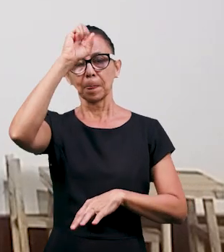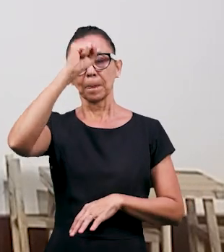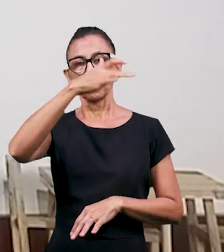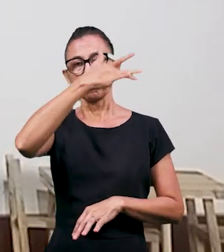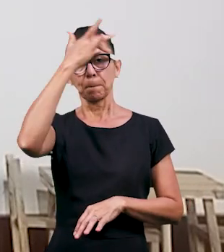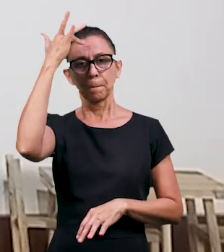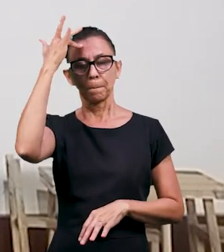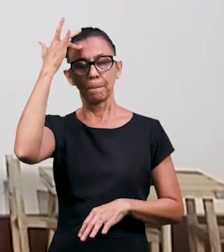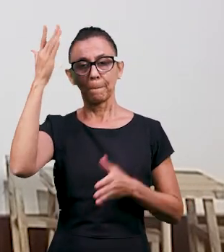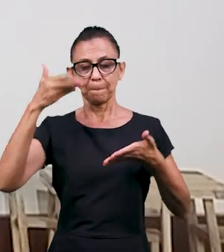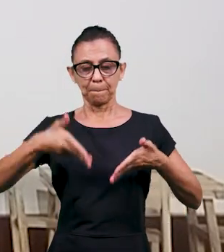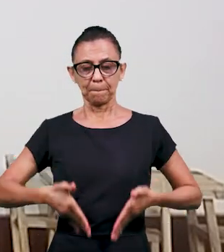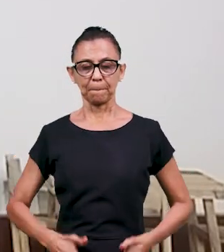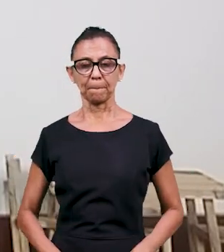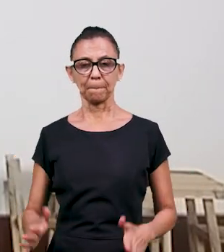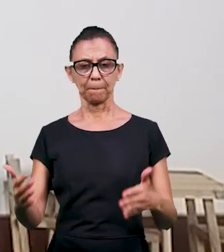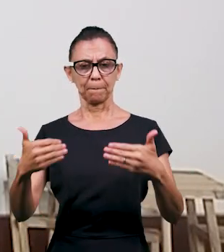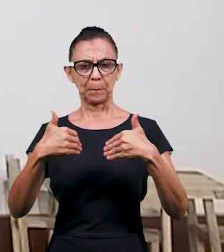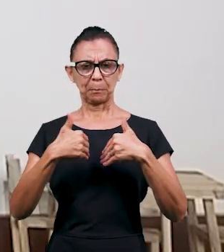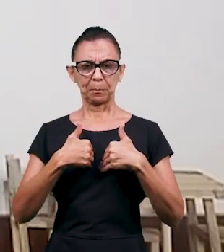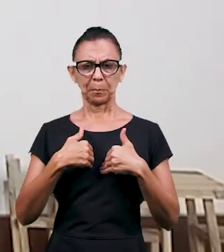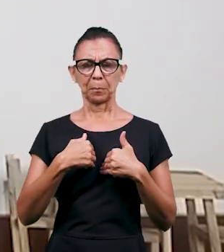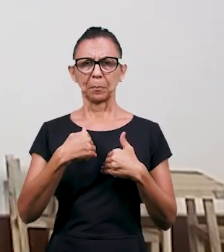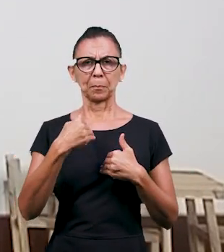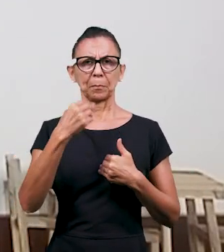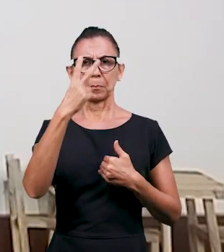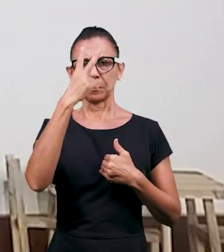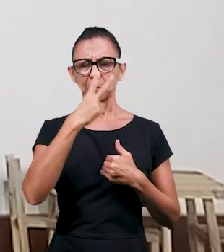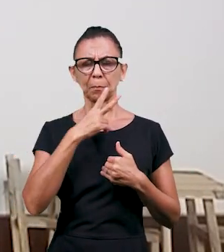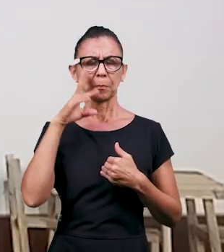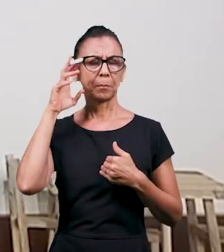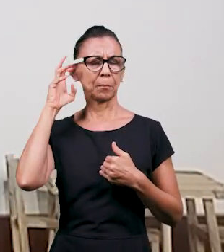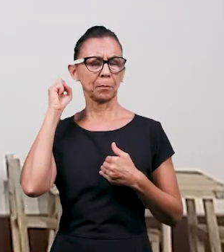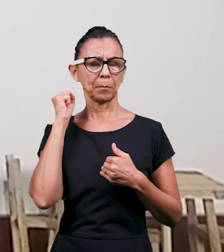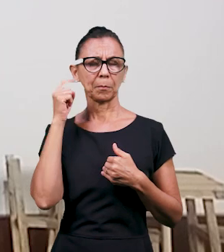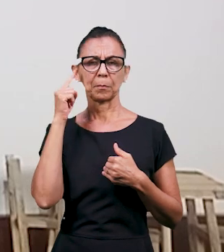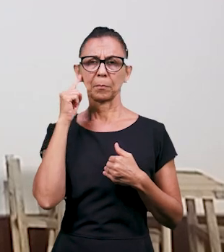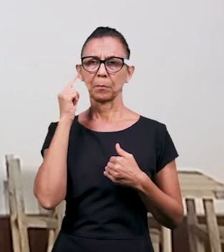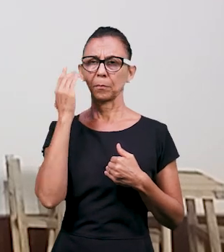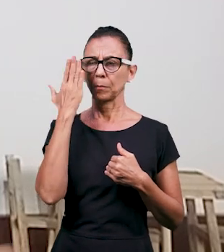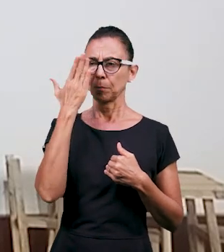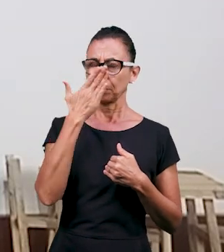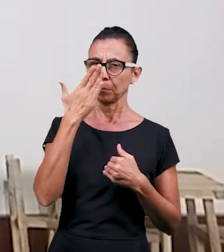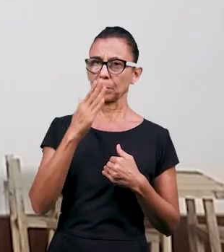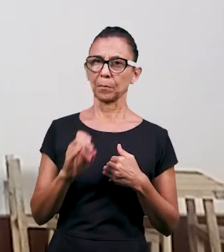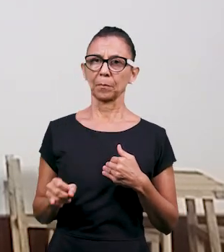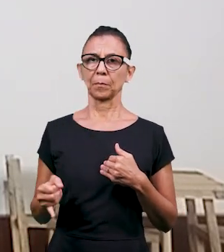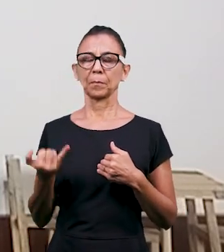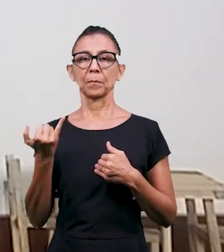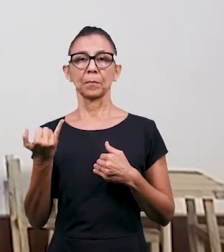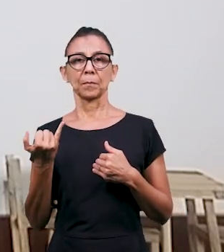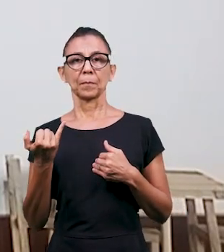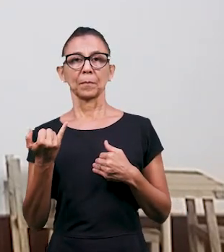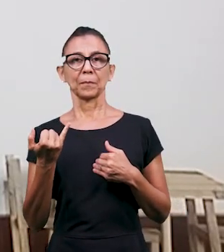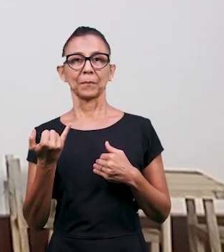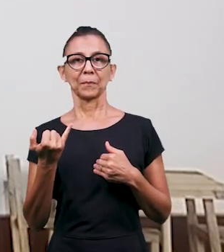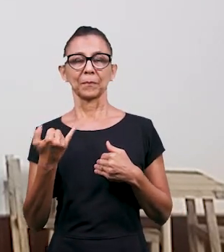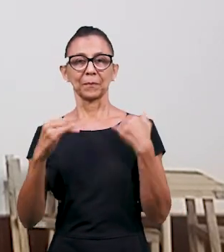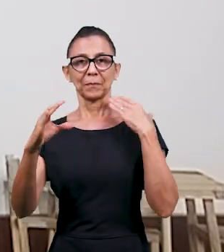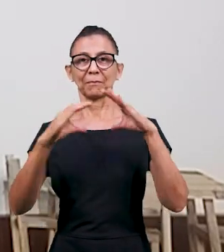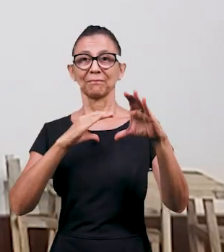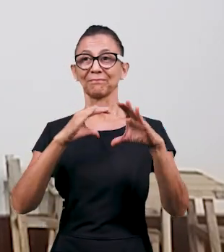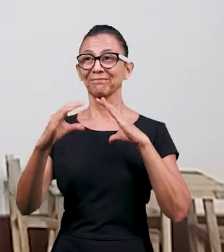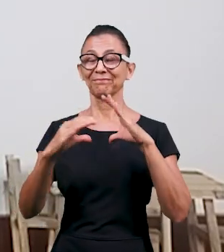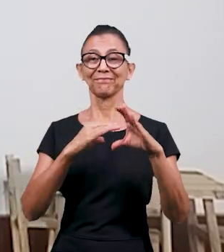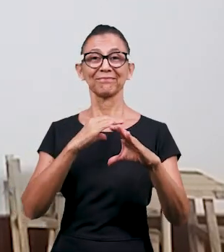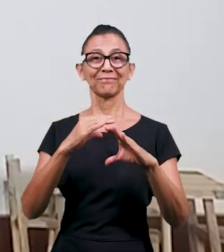com surdo-cegueira, ou com o autismo, ou com a cegueira, também possam desfrutar dessa comunicação que é tão importante e tão completa,